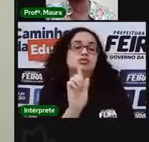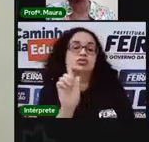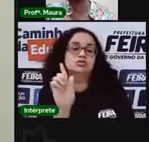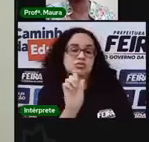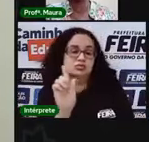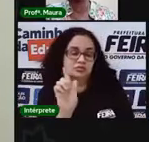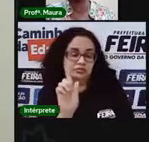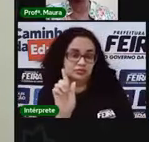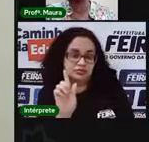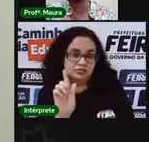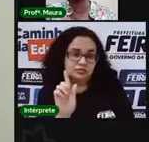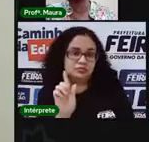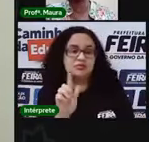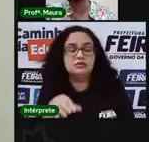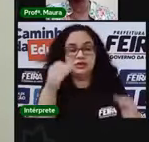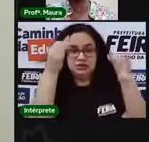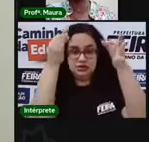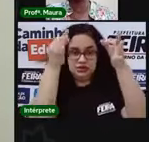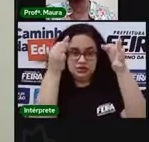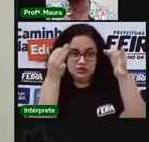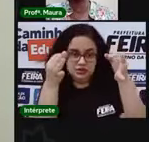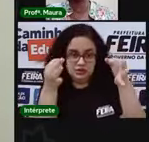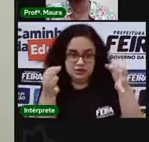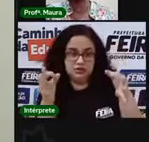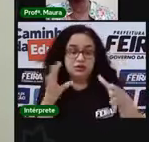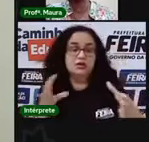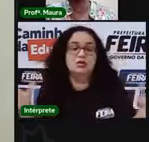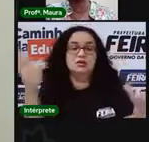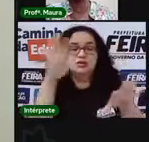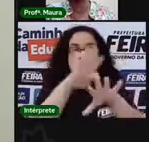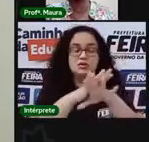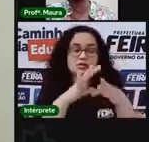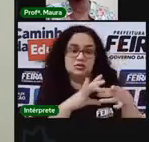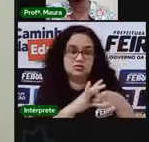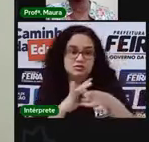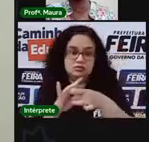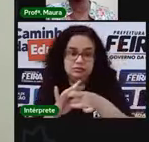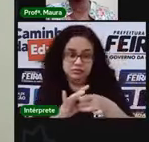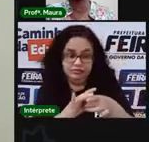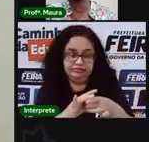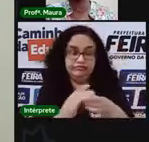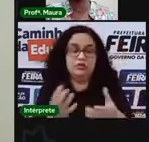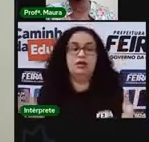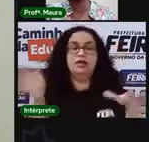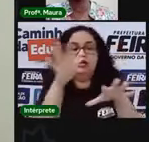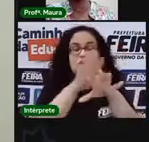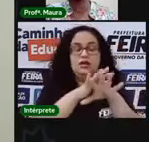colocar, está posto, está correto, porque é interdisciplinar, tá certo?